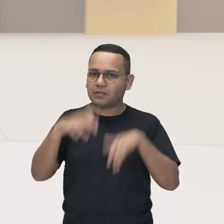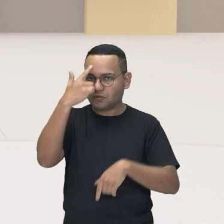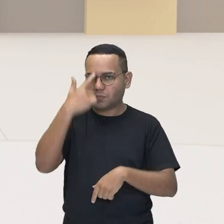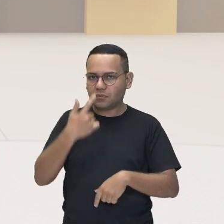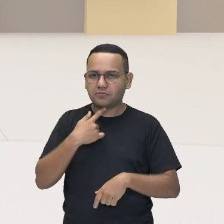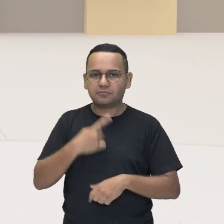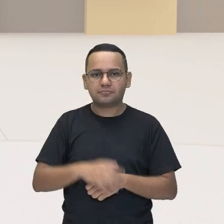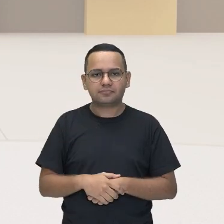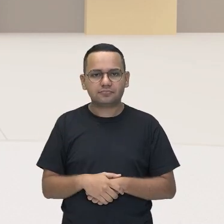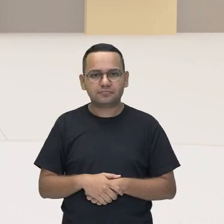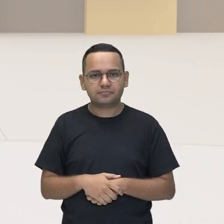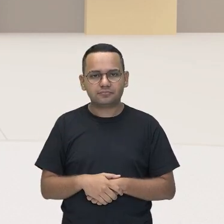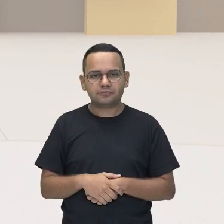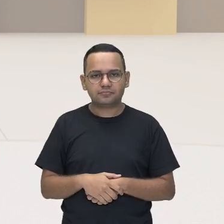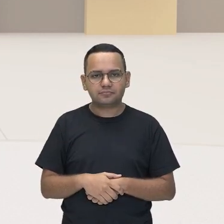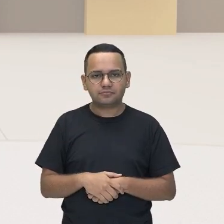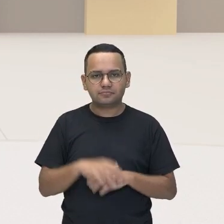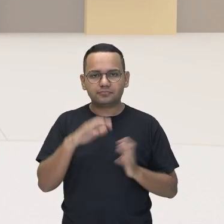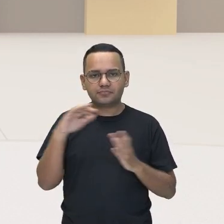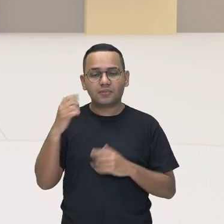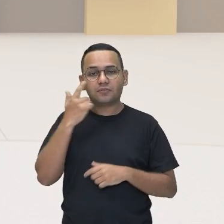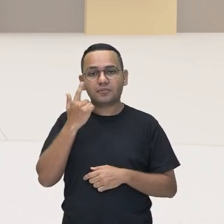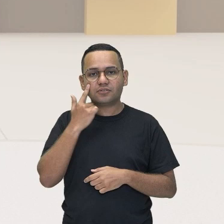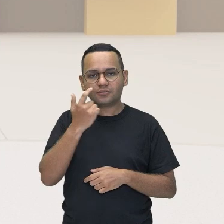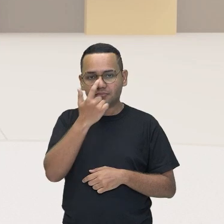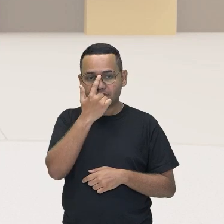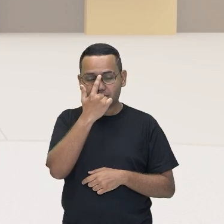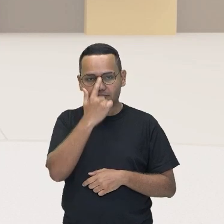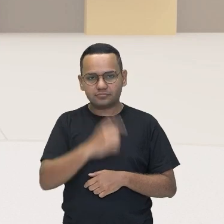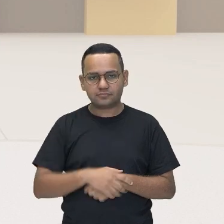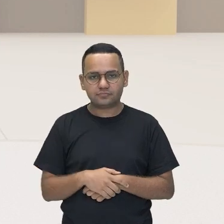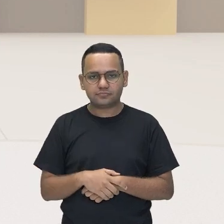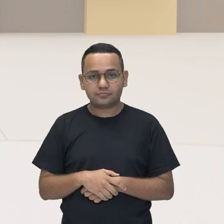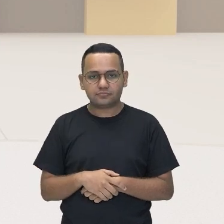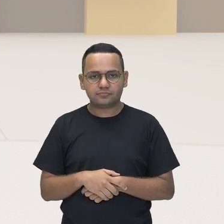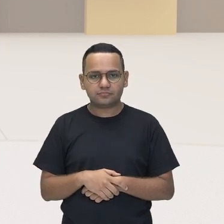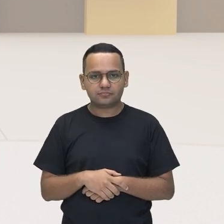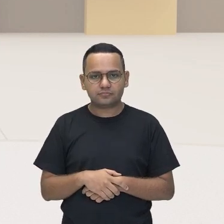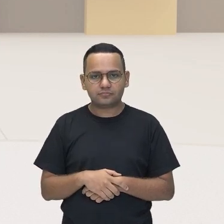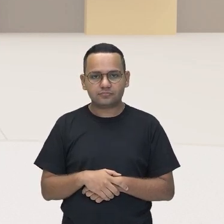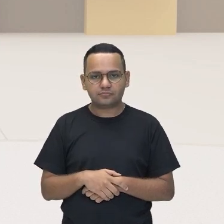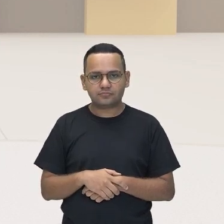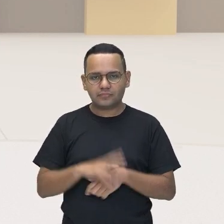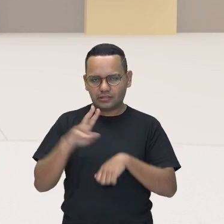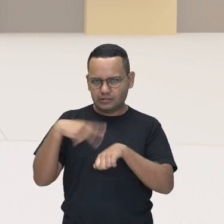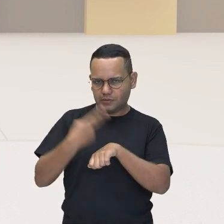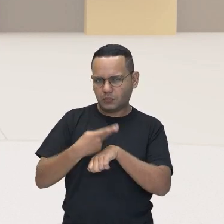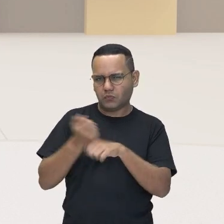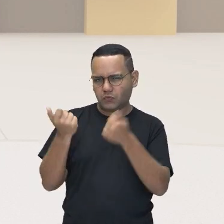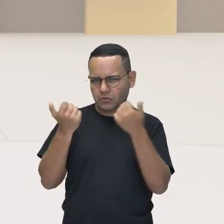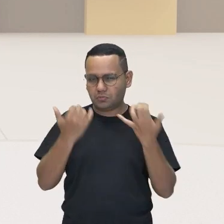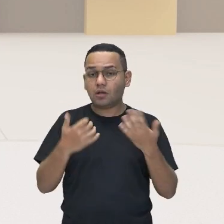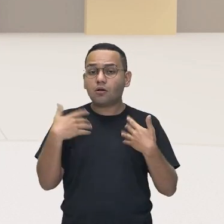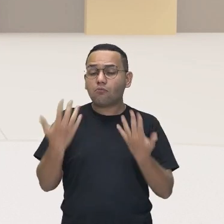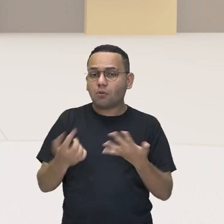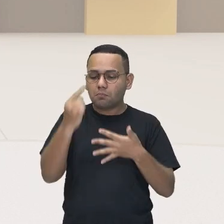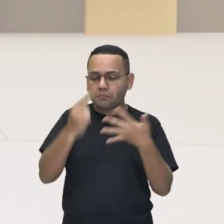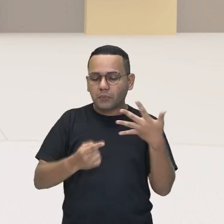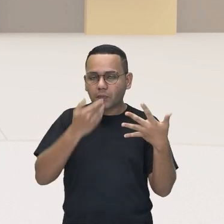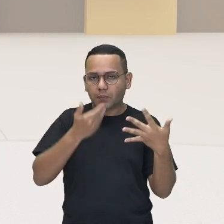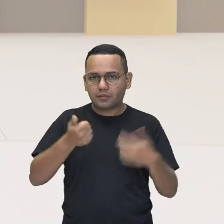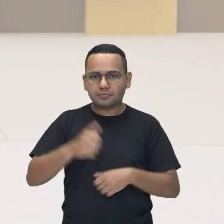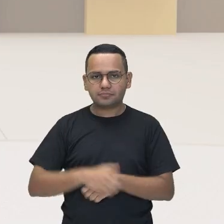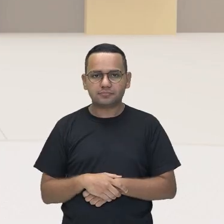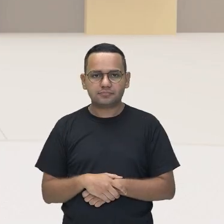tudo bem? Mas acompanha com a gente aí algumas situações, e aí depois a gente vai aqui dar uma discutida de qual seria a melhor opção para esse